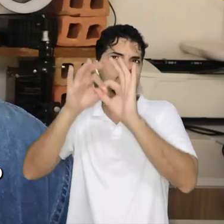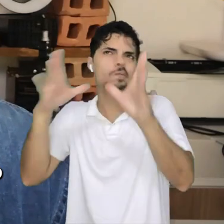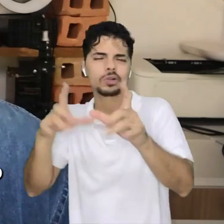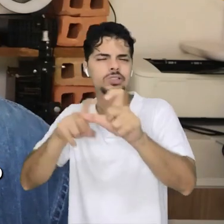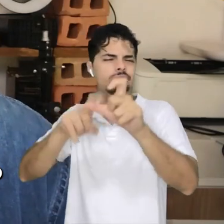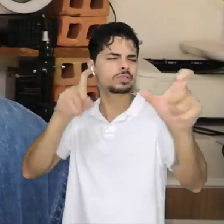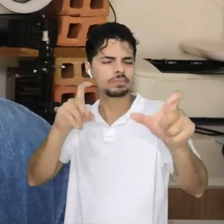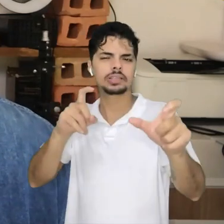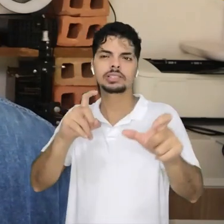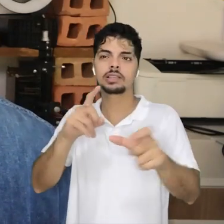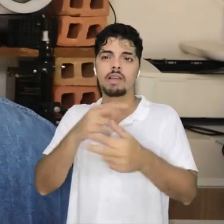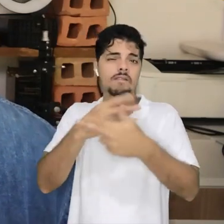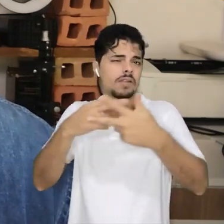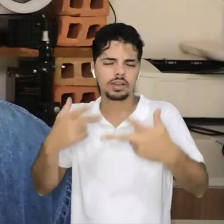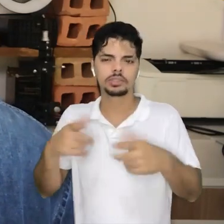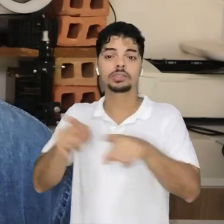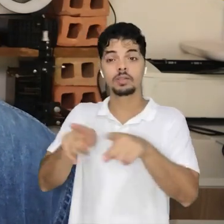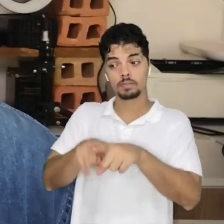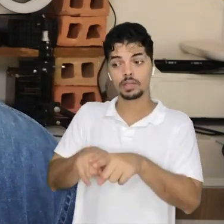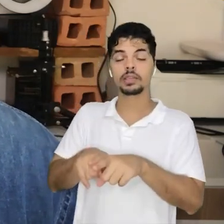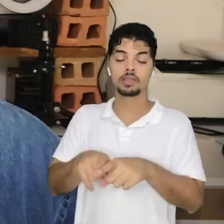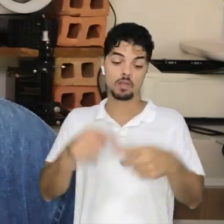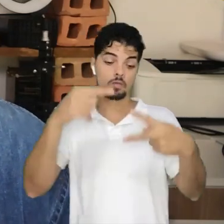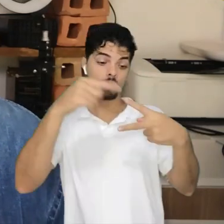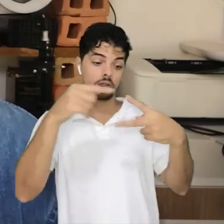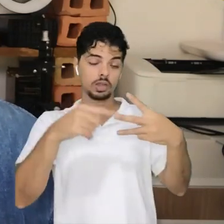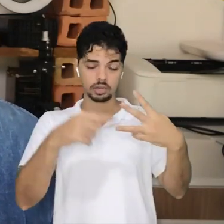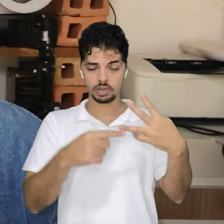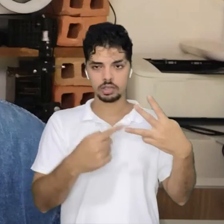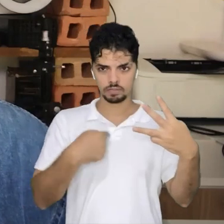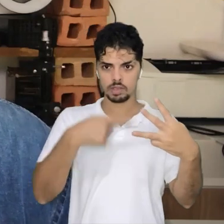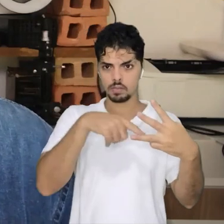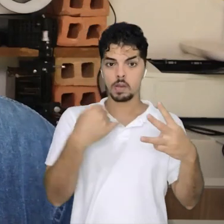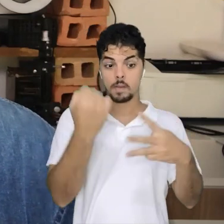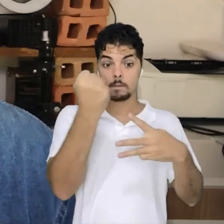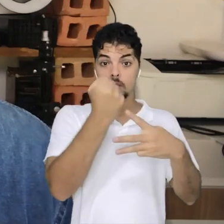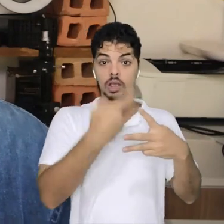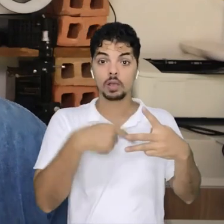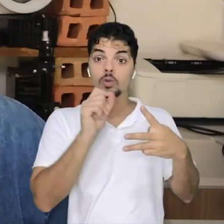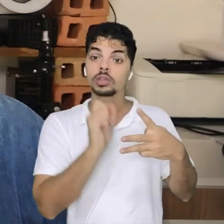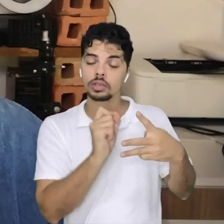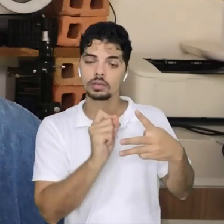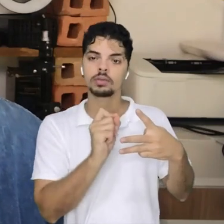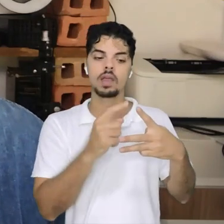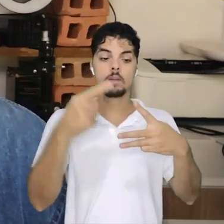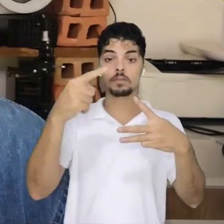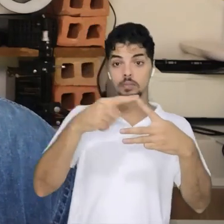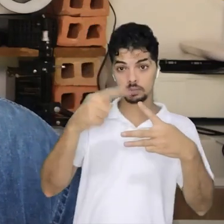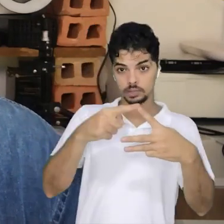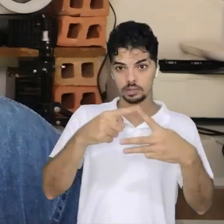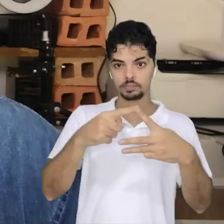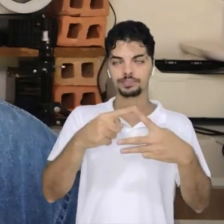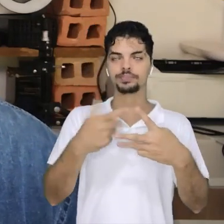independência em si e eu gostaria que destacar três dessas possibilidades por mais